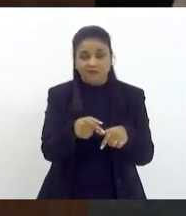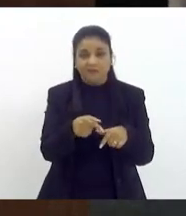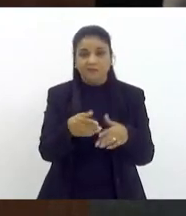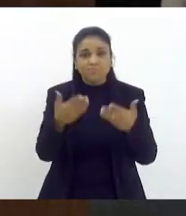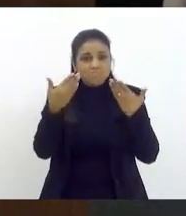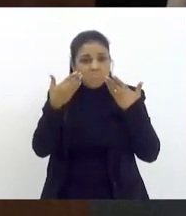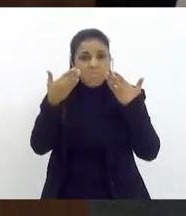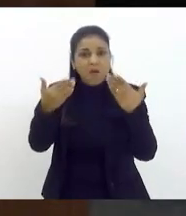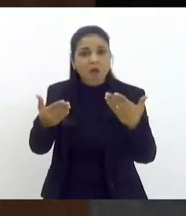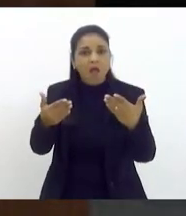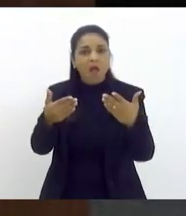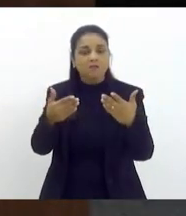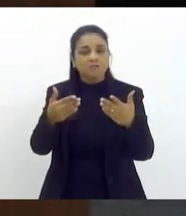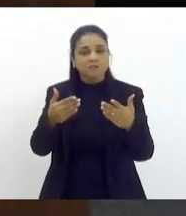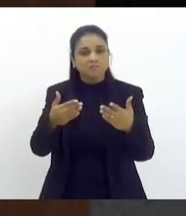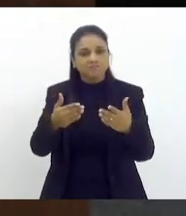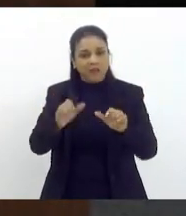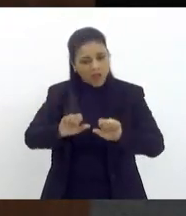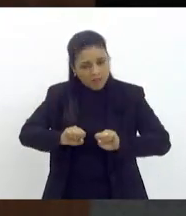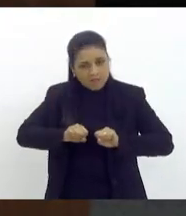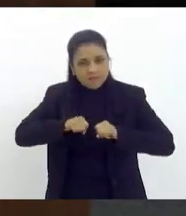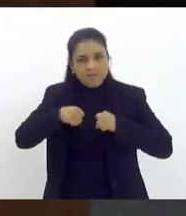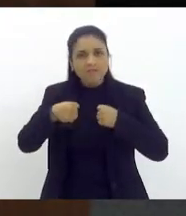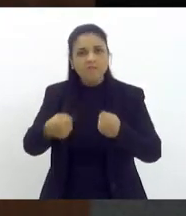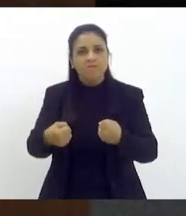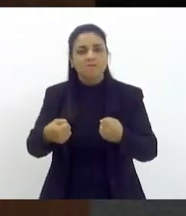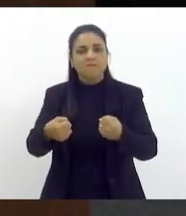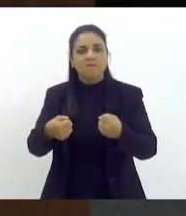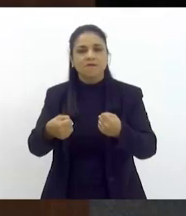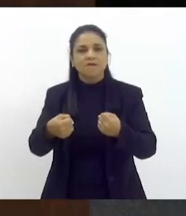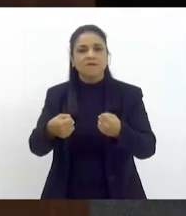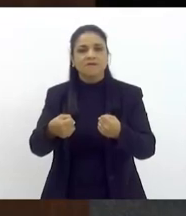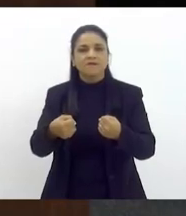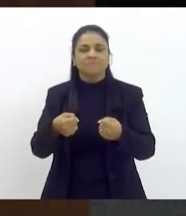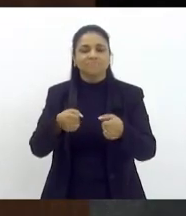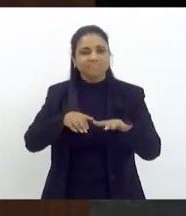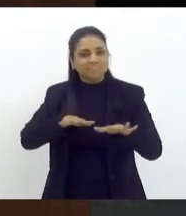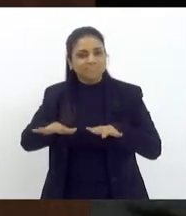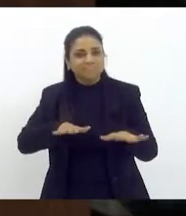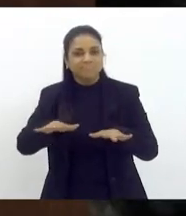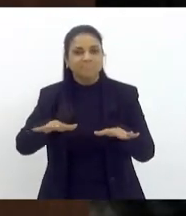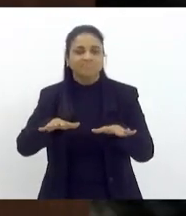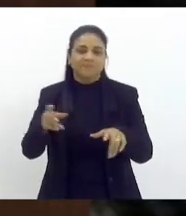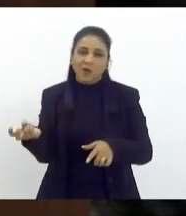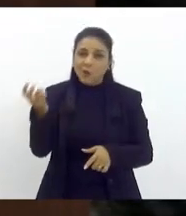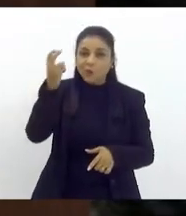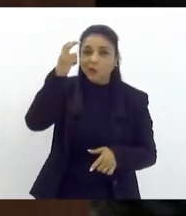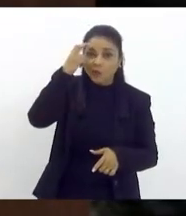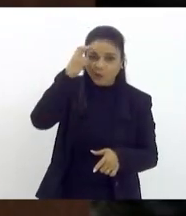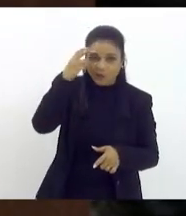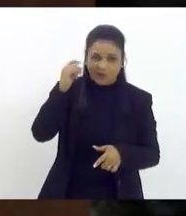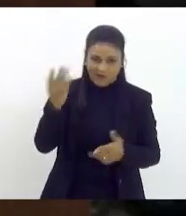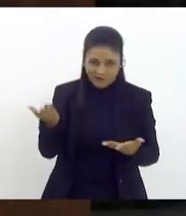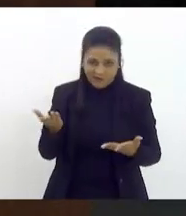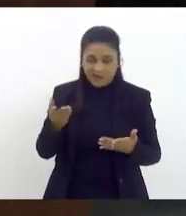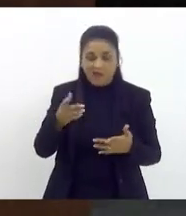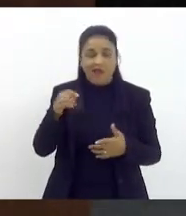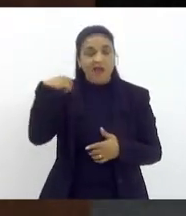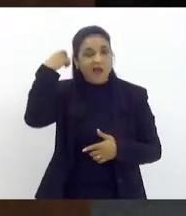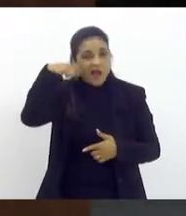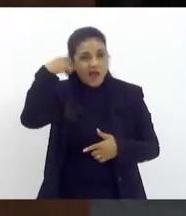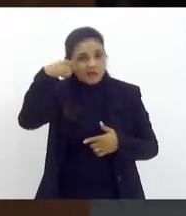coloca-se à disposição da do movimento de oxigenação da cultura dentre tantos casos que a própria atriz